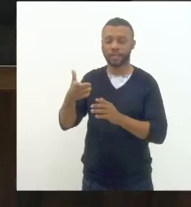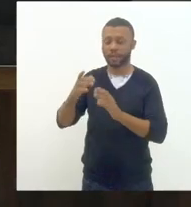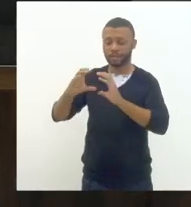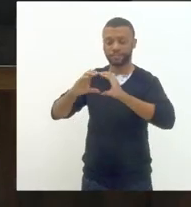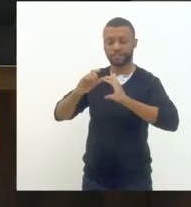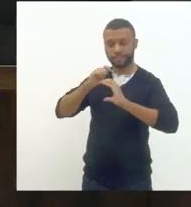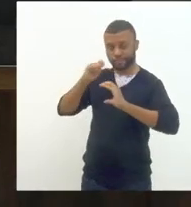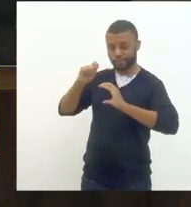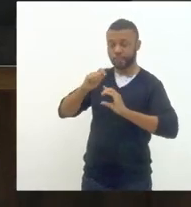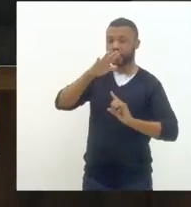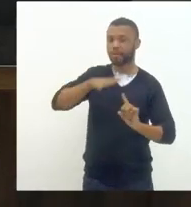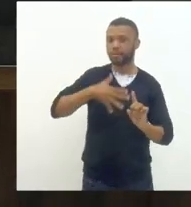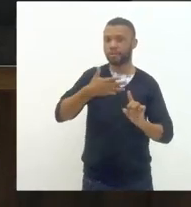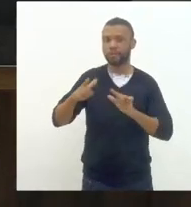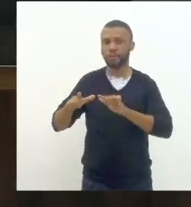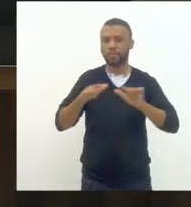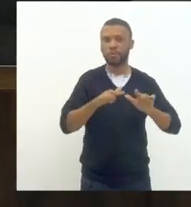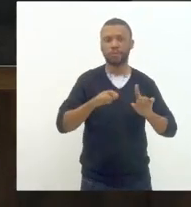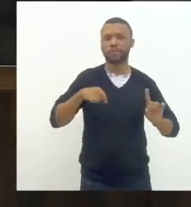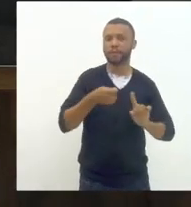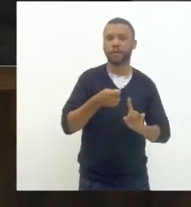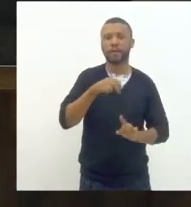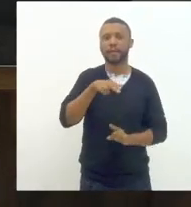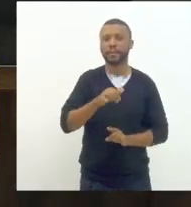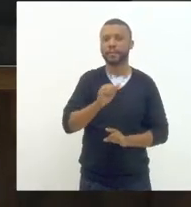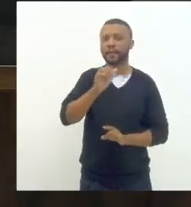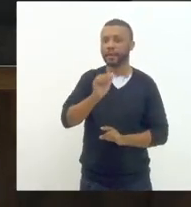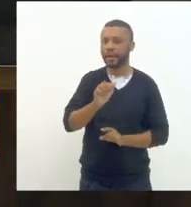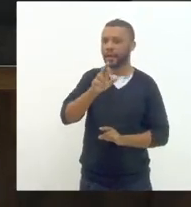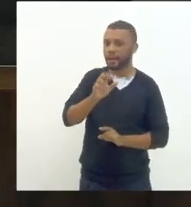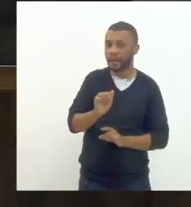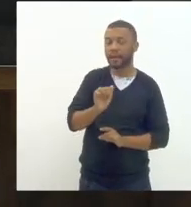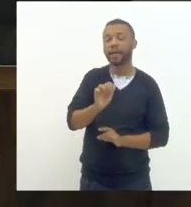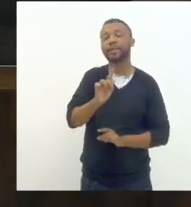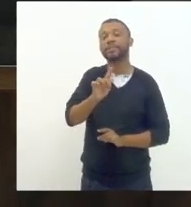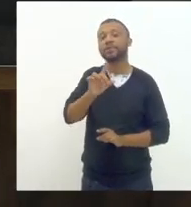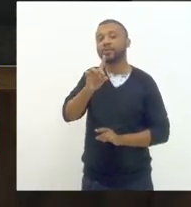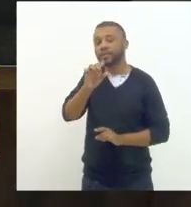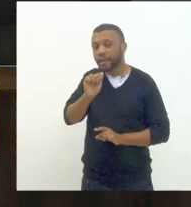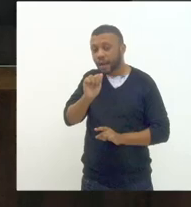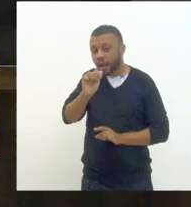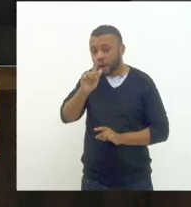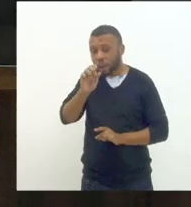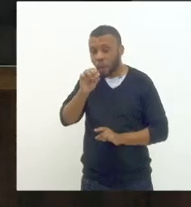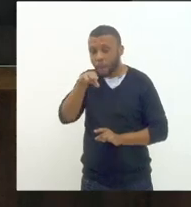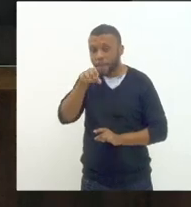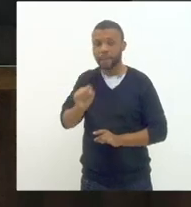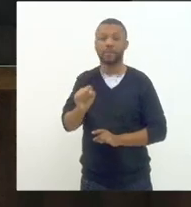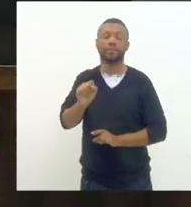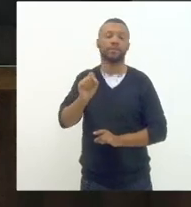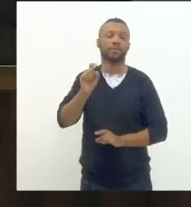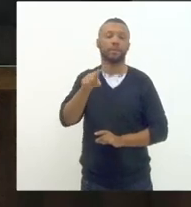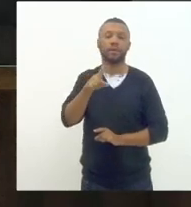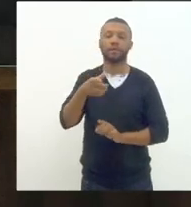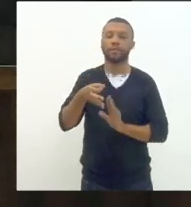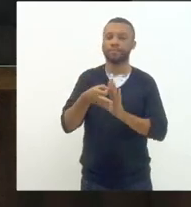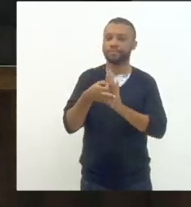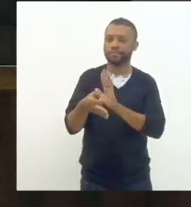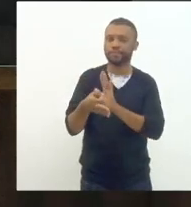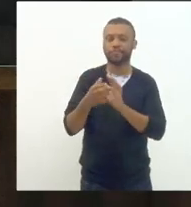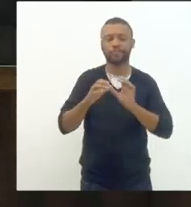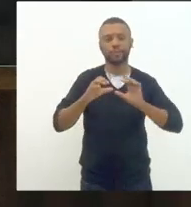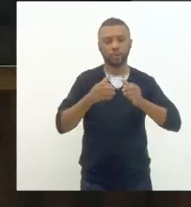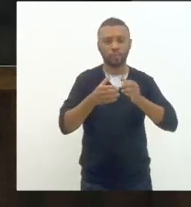Tiradentes, respectivo diploma, à senhora Nayara Gilda Gomes Acha Prestes. Parecida à Comissão de Normas Internas e